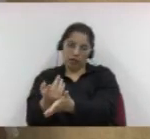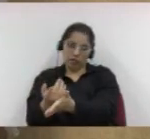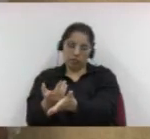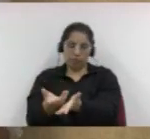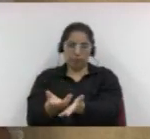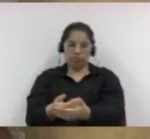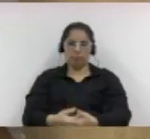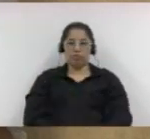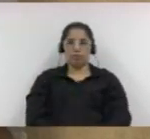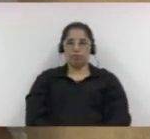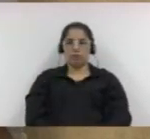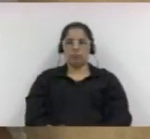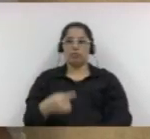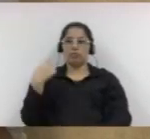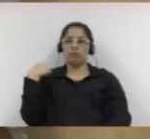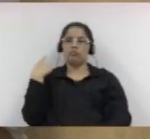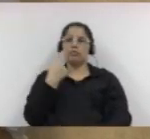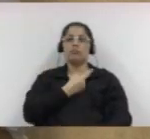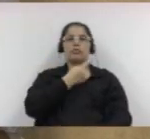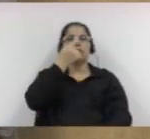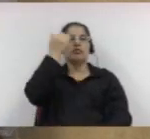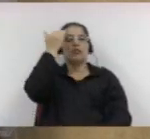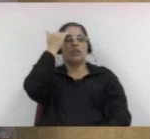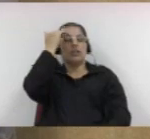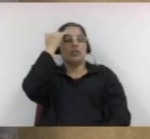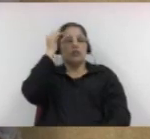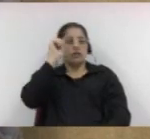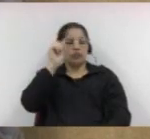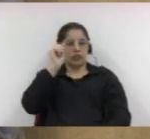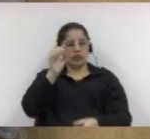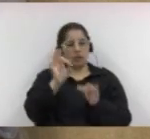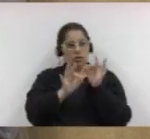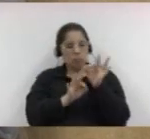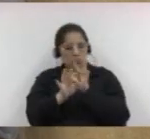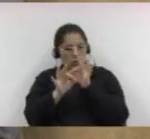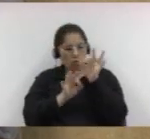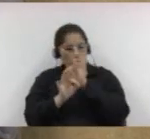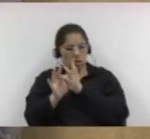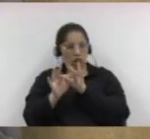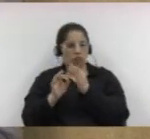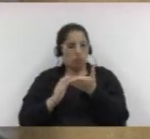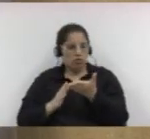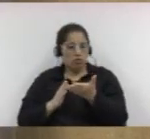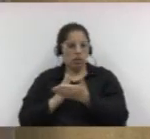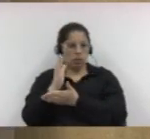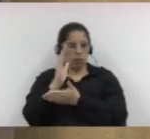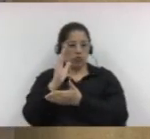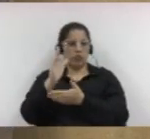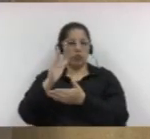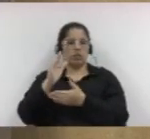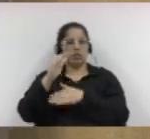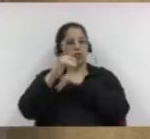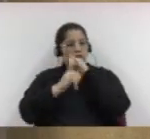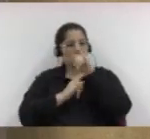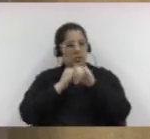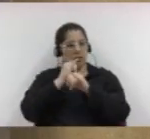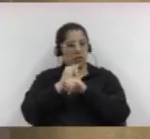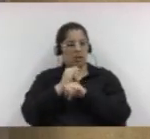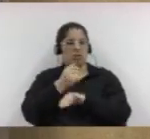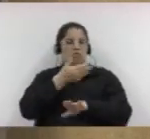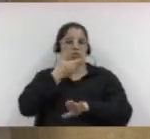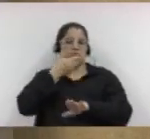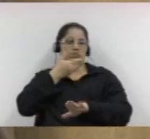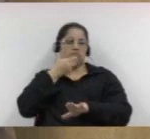modo que nós entendemos que a aprovação dos projetos via arquivo eletrônico, arquivo digital, poderá facilitar,